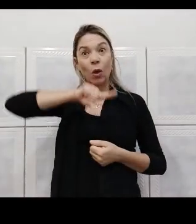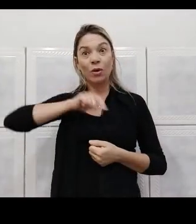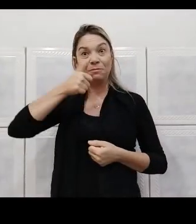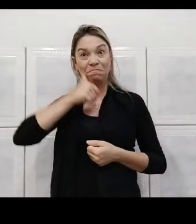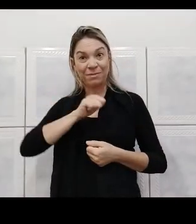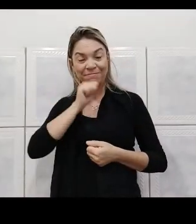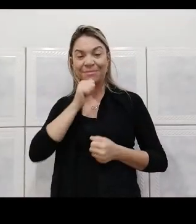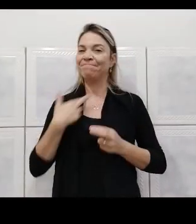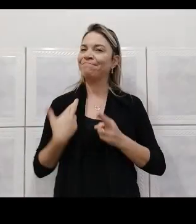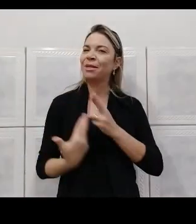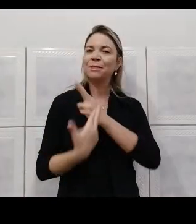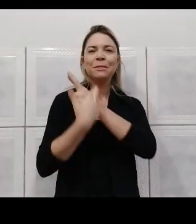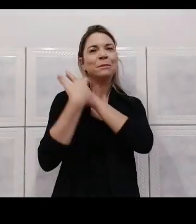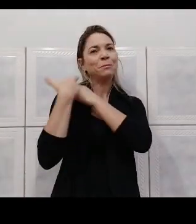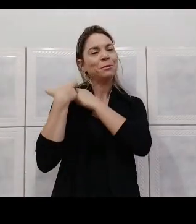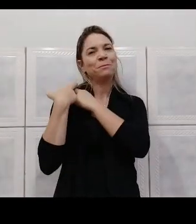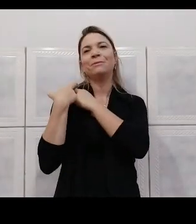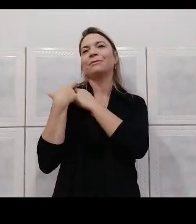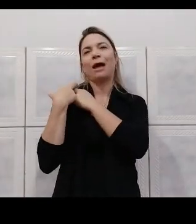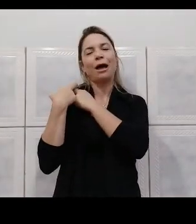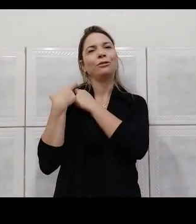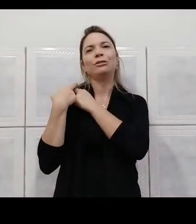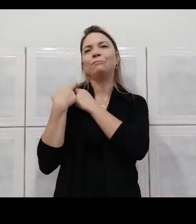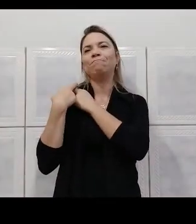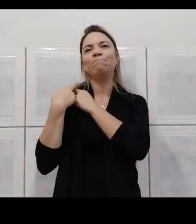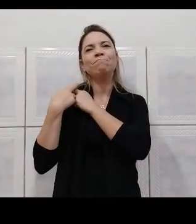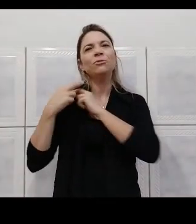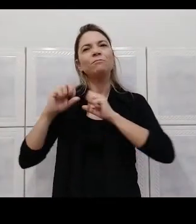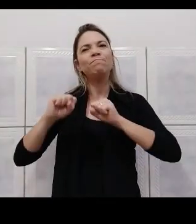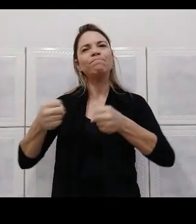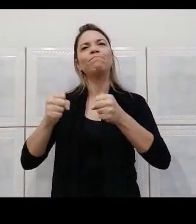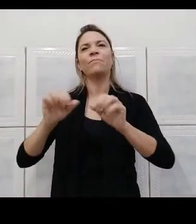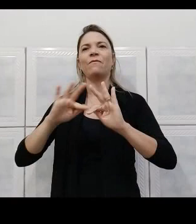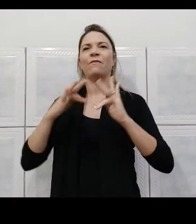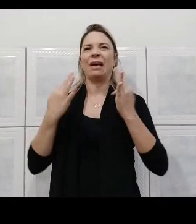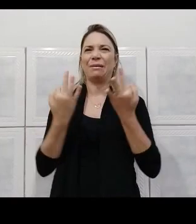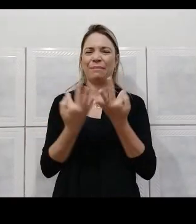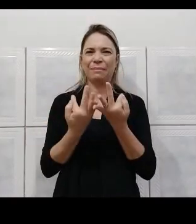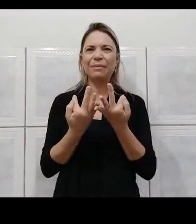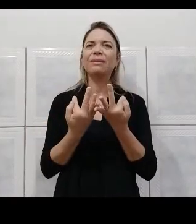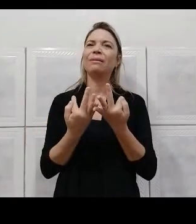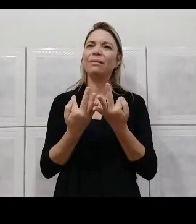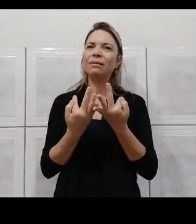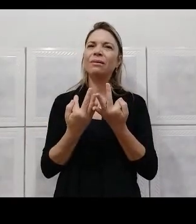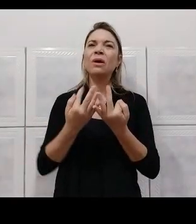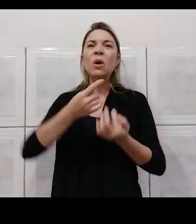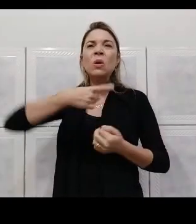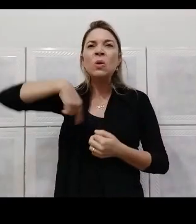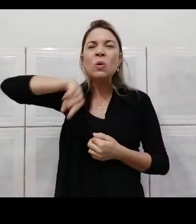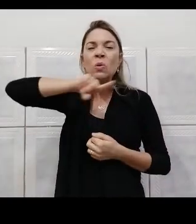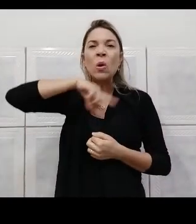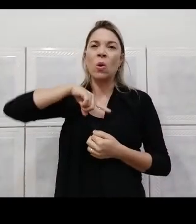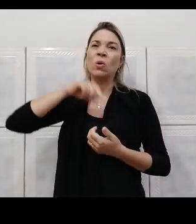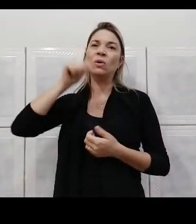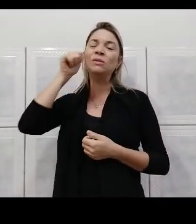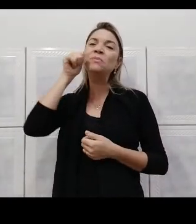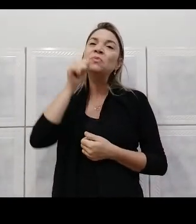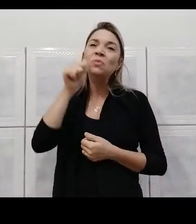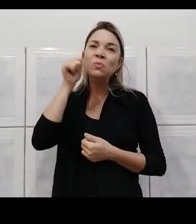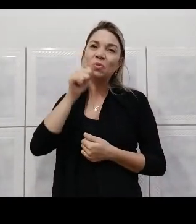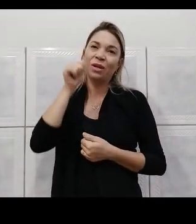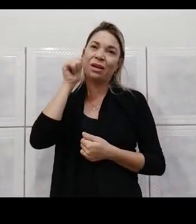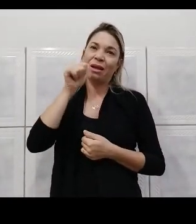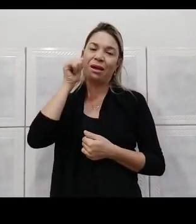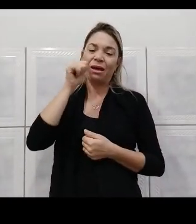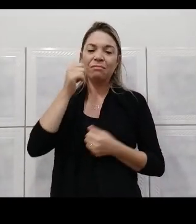o compromisso com a família. Mães que transmitem às suas filhas a maravilha de ser mãe.